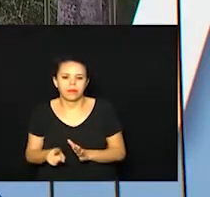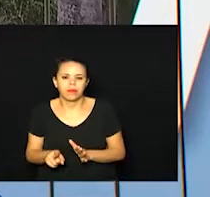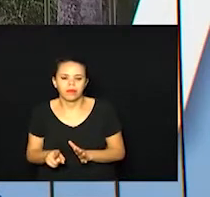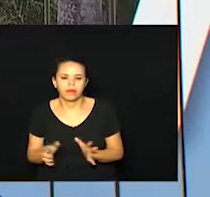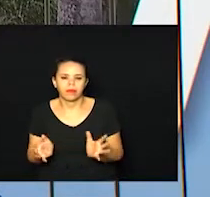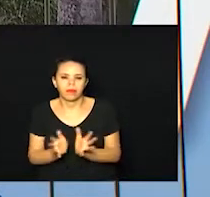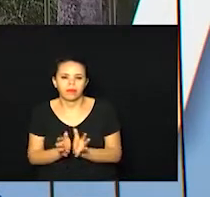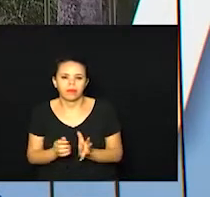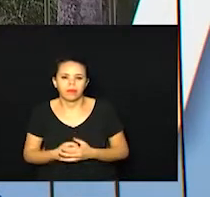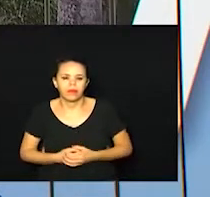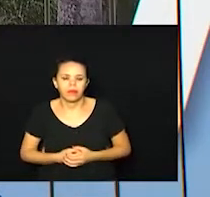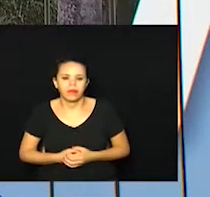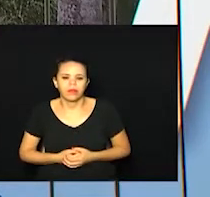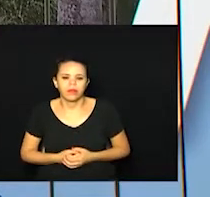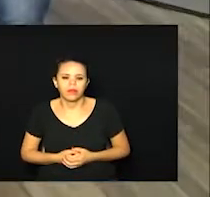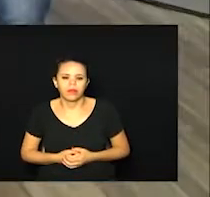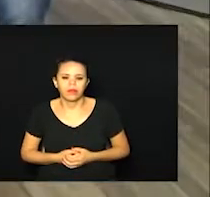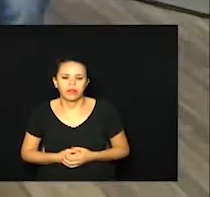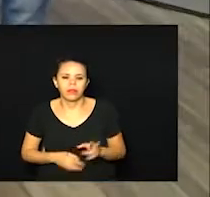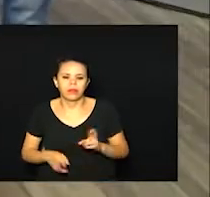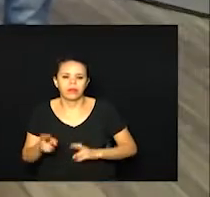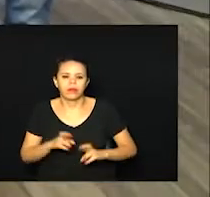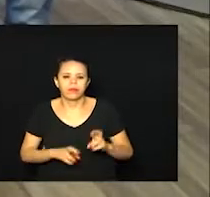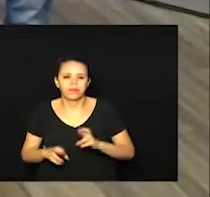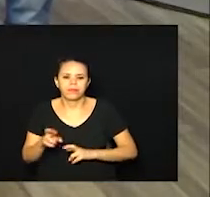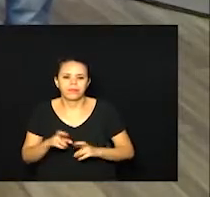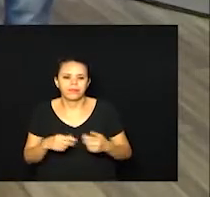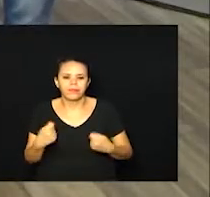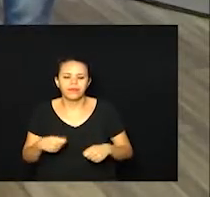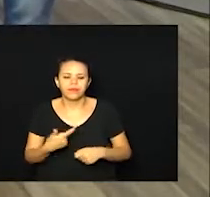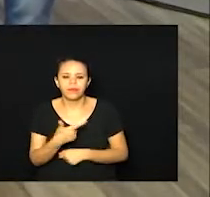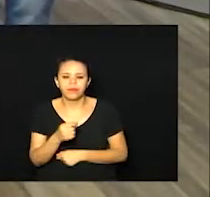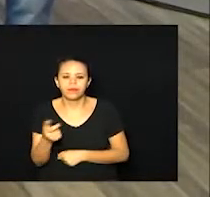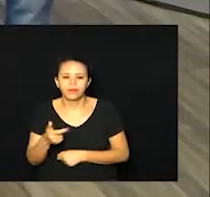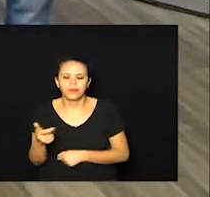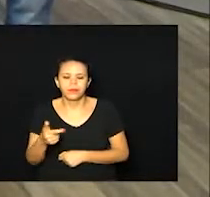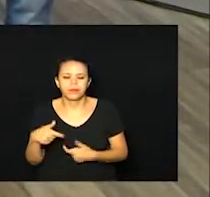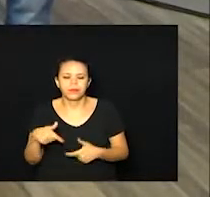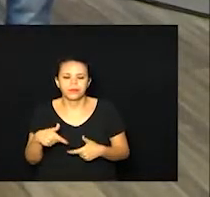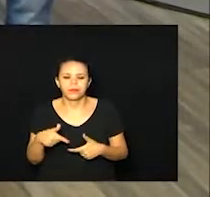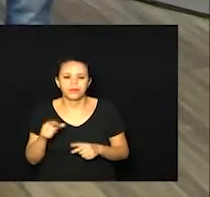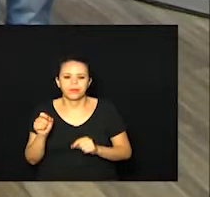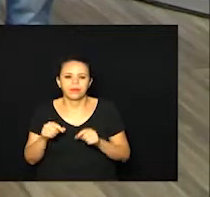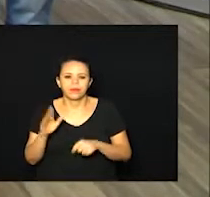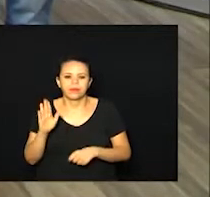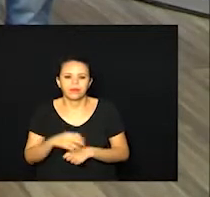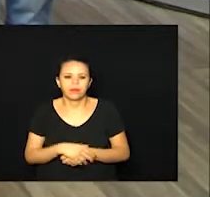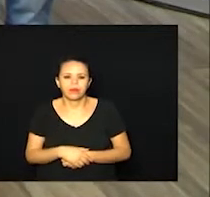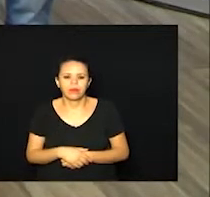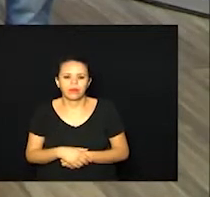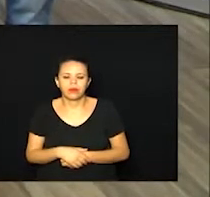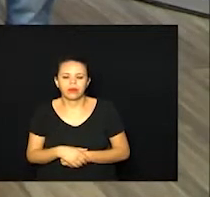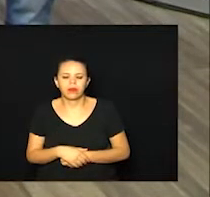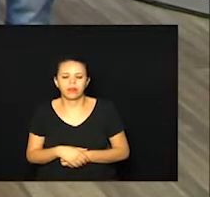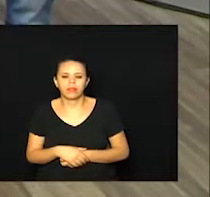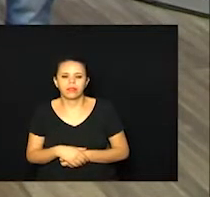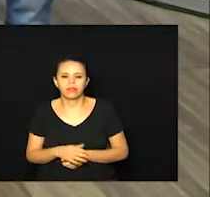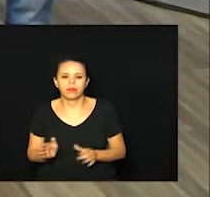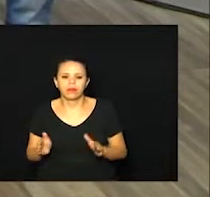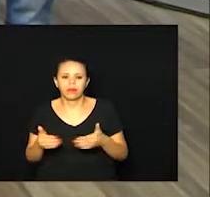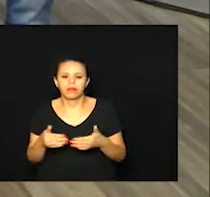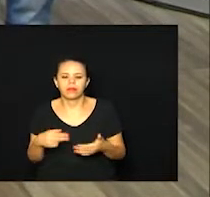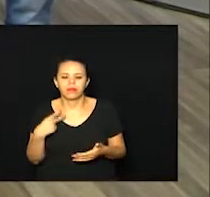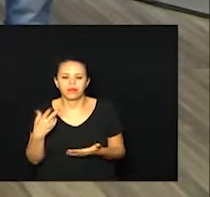pela comissão. Então, essa fiscalização vai ser uma demanda de 2022 E o que mais? Qual vai ser o foco aí do